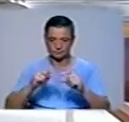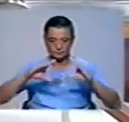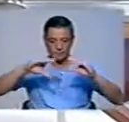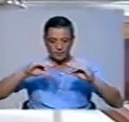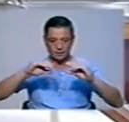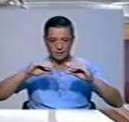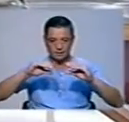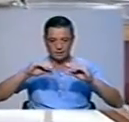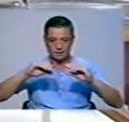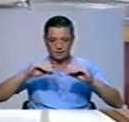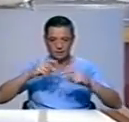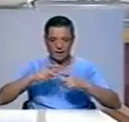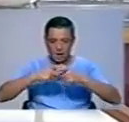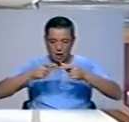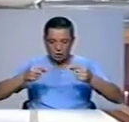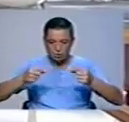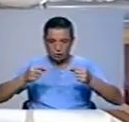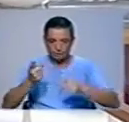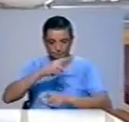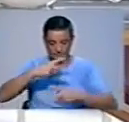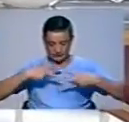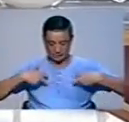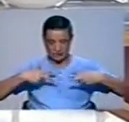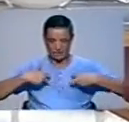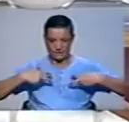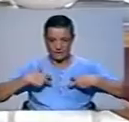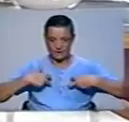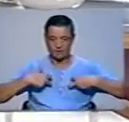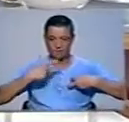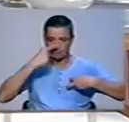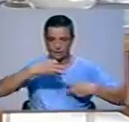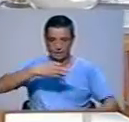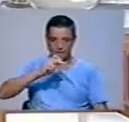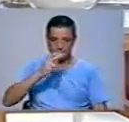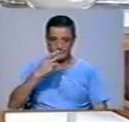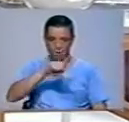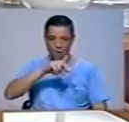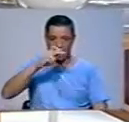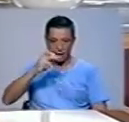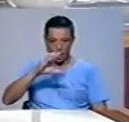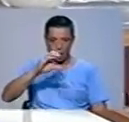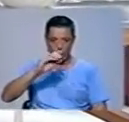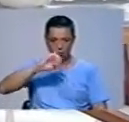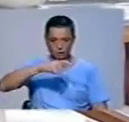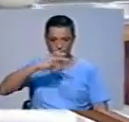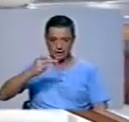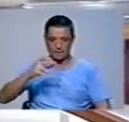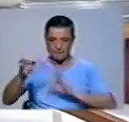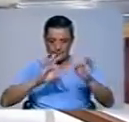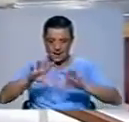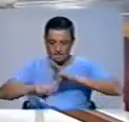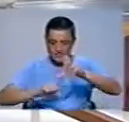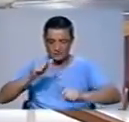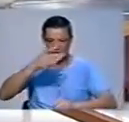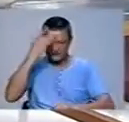para empadinhas e para rissóis que aqui fizemos na passada sexta-feira, uma telespectadora, a Paula Costa, pediu-nos hoje que preparássemos uma massa muito simples e